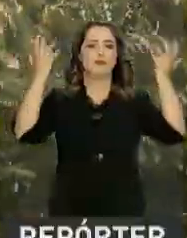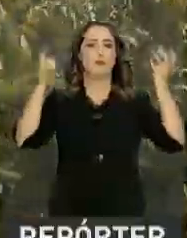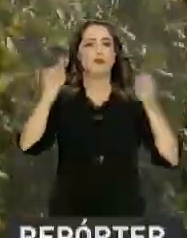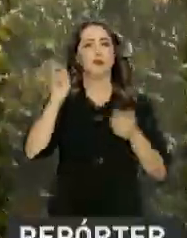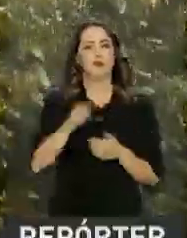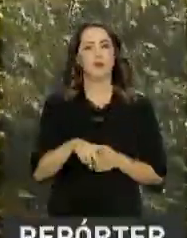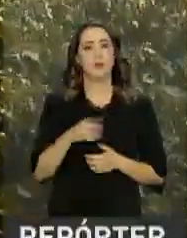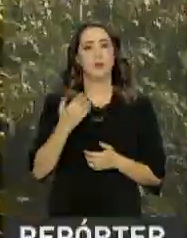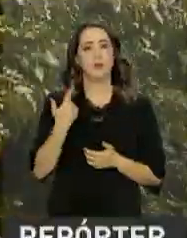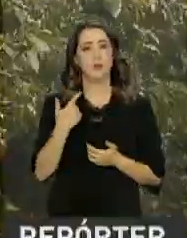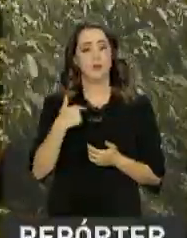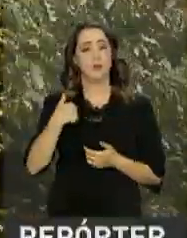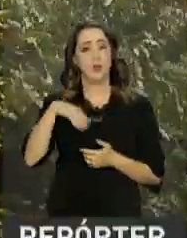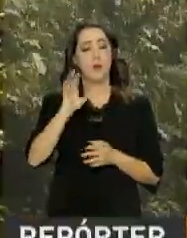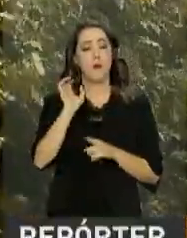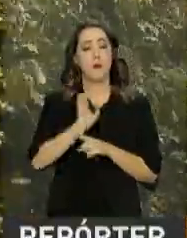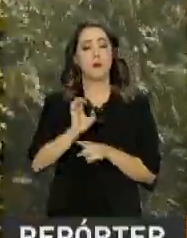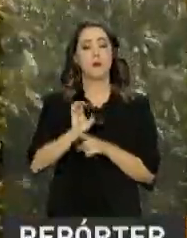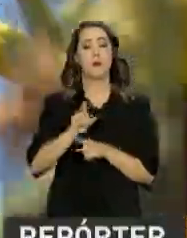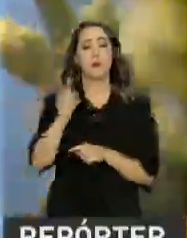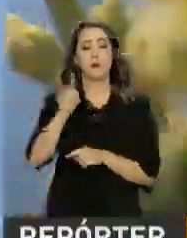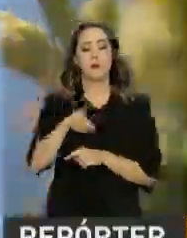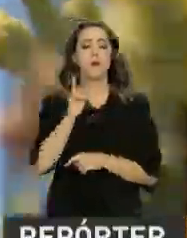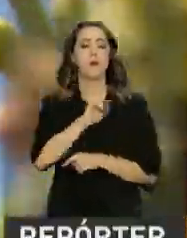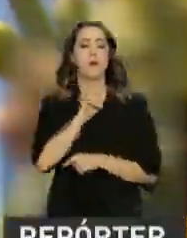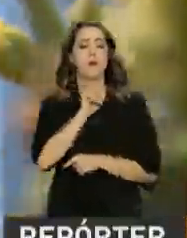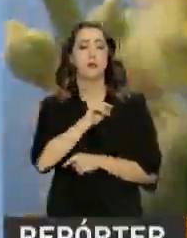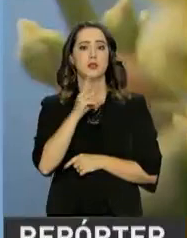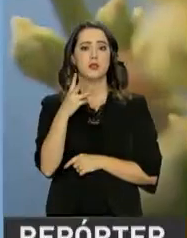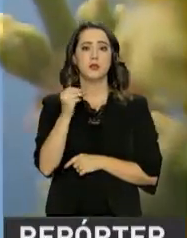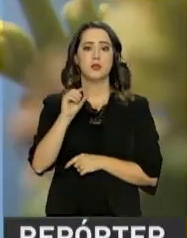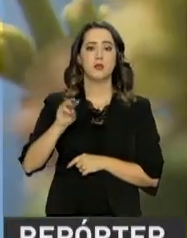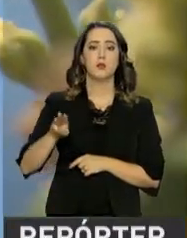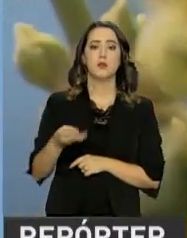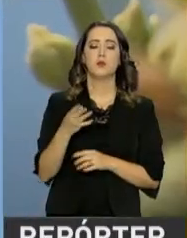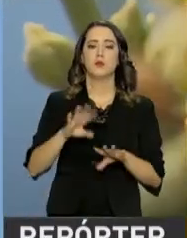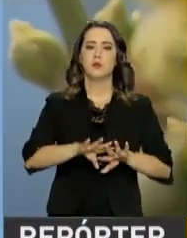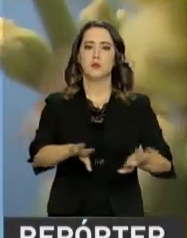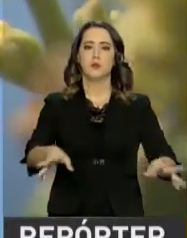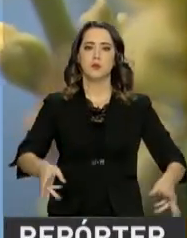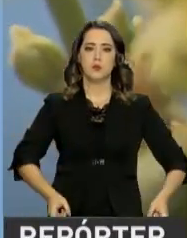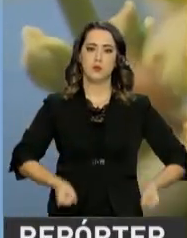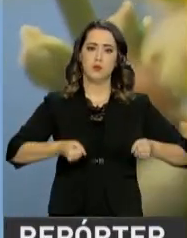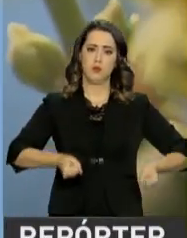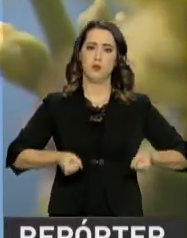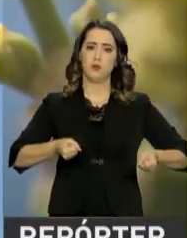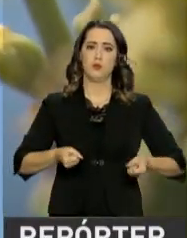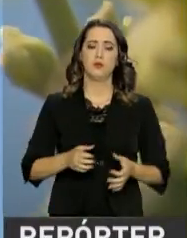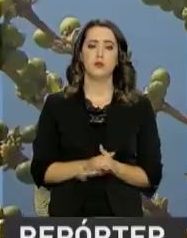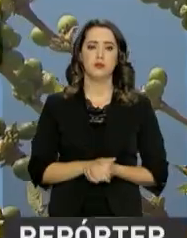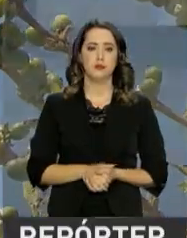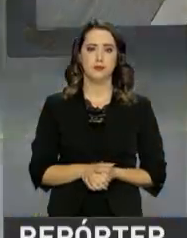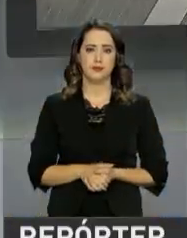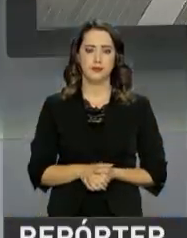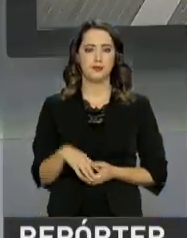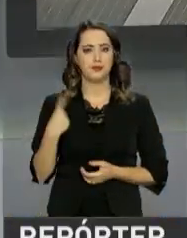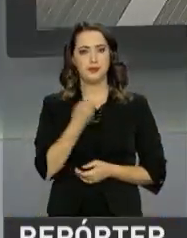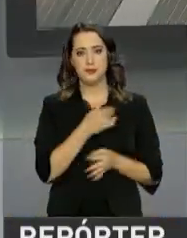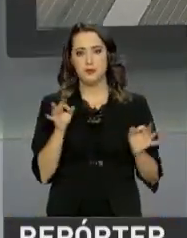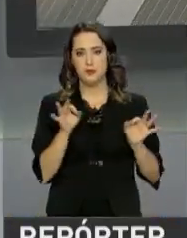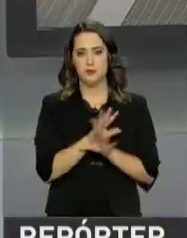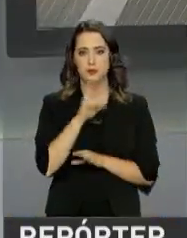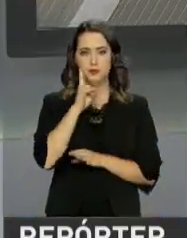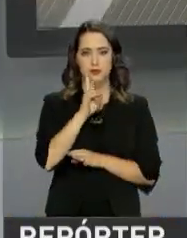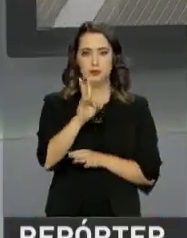climáticas o maior estado produtor é minas gerais com 30 milhões de sacas de café nós ficamos